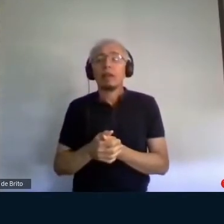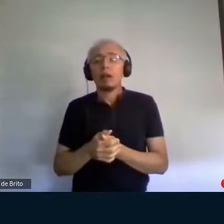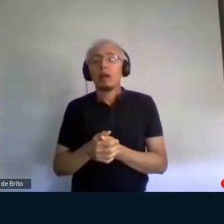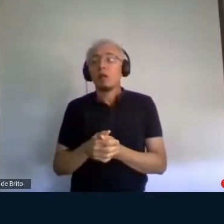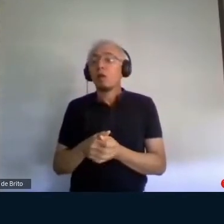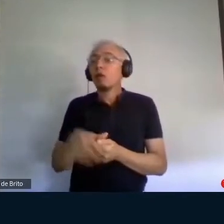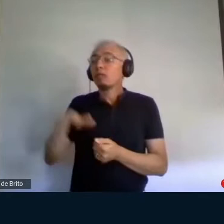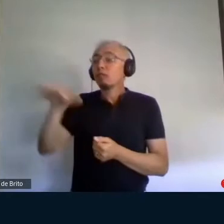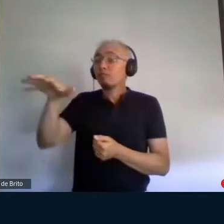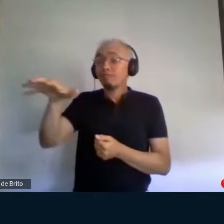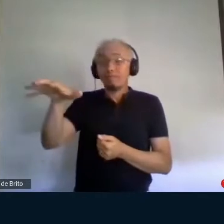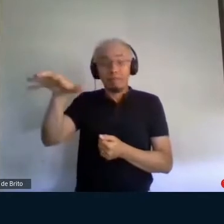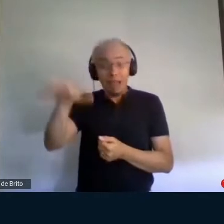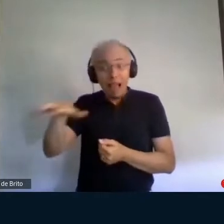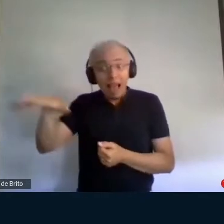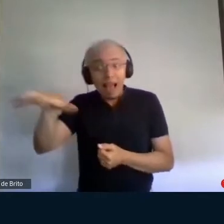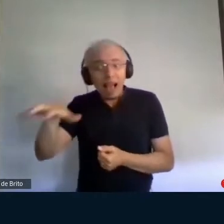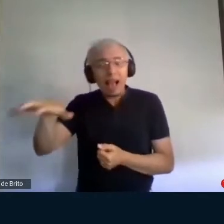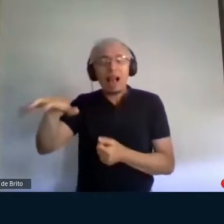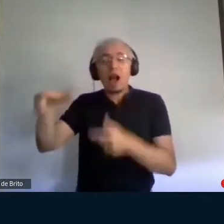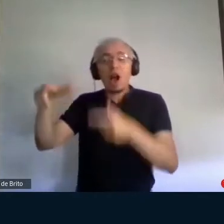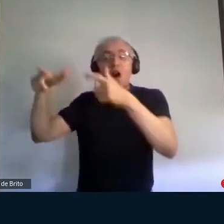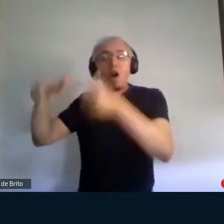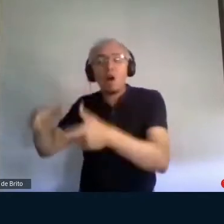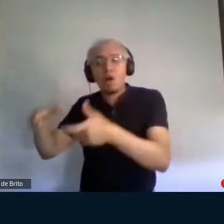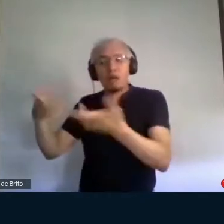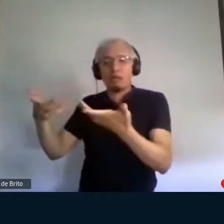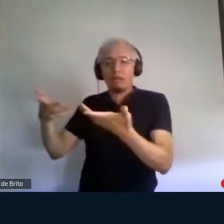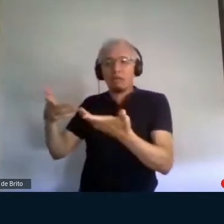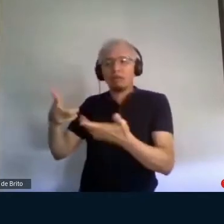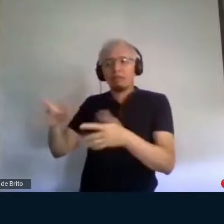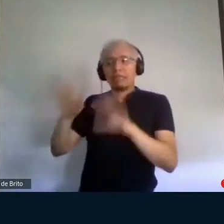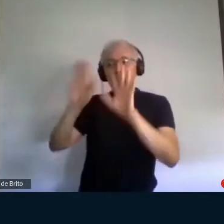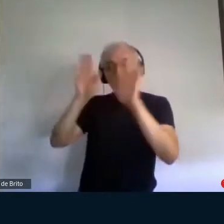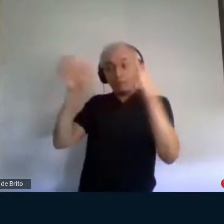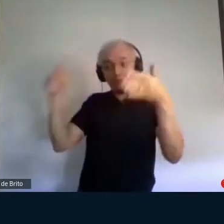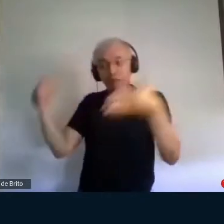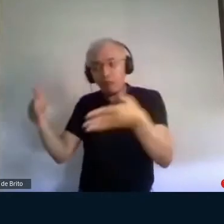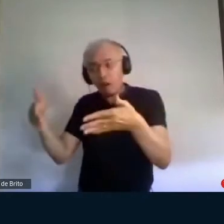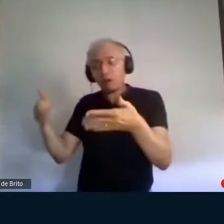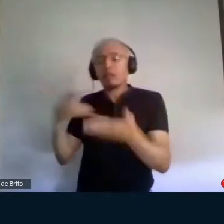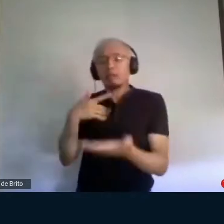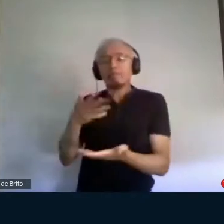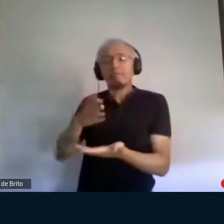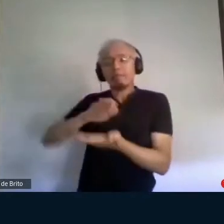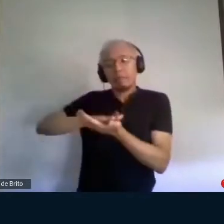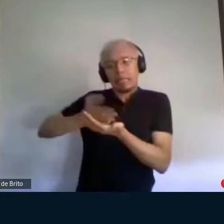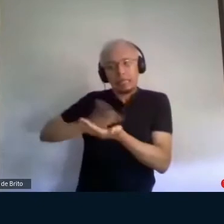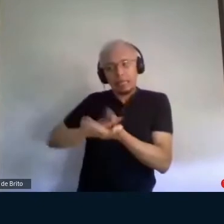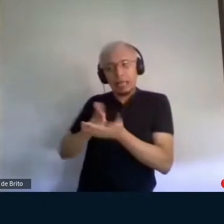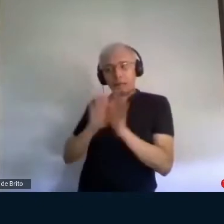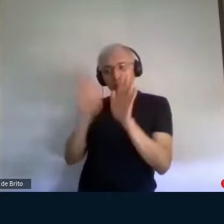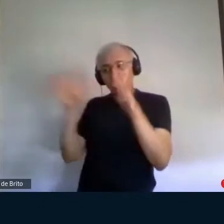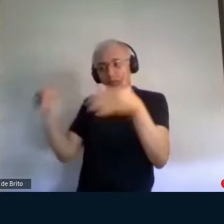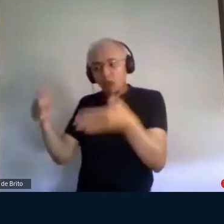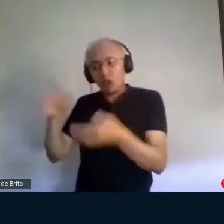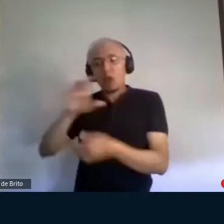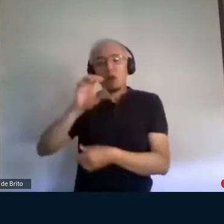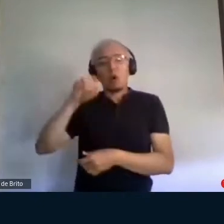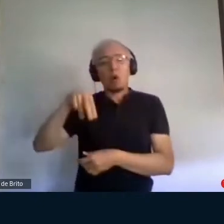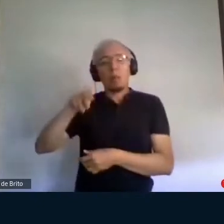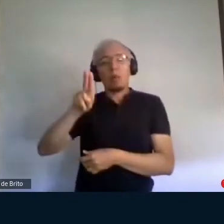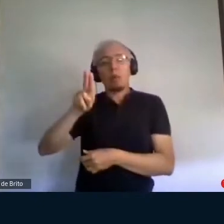situações justamente que especificam e particularizam a atuação do intérprete comunitário. Mas